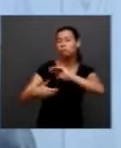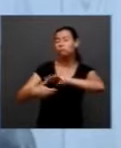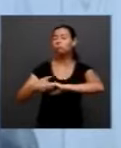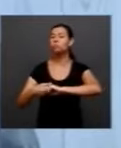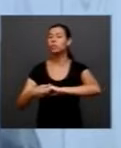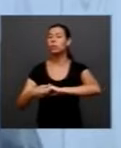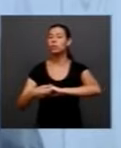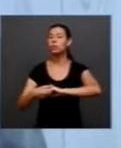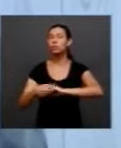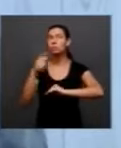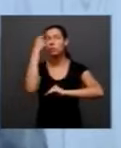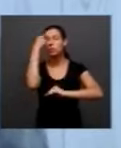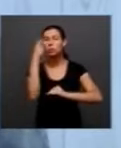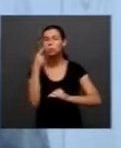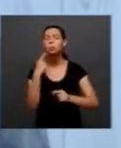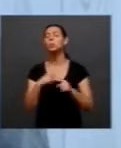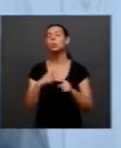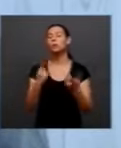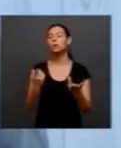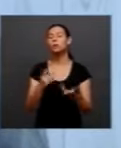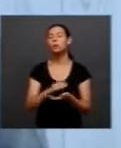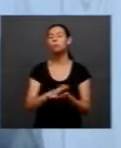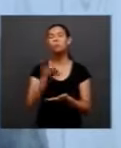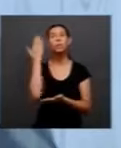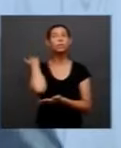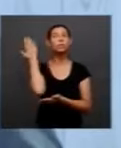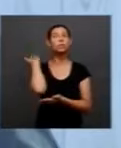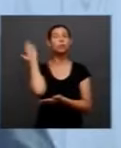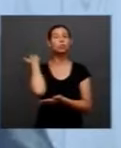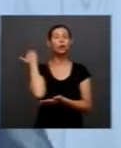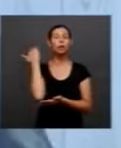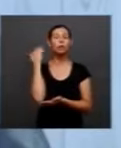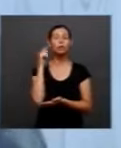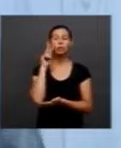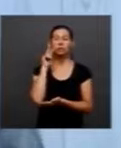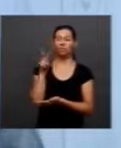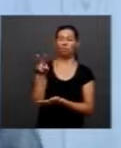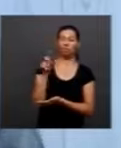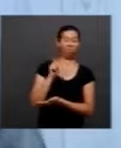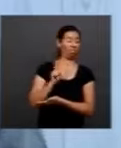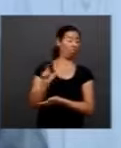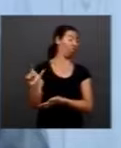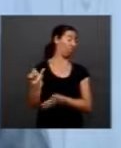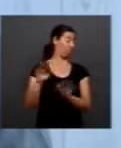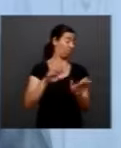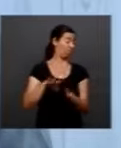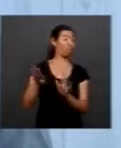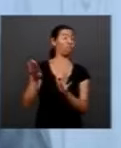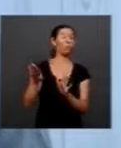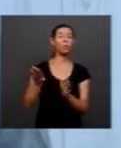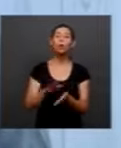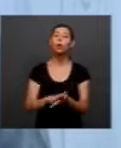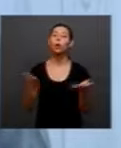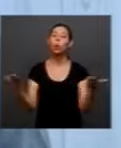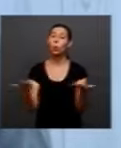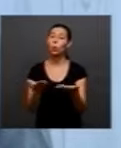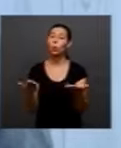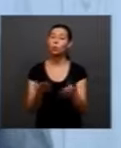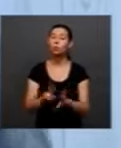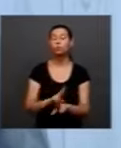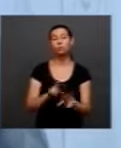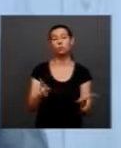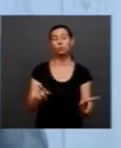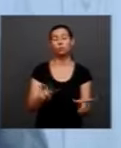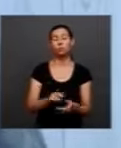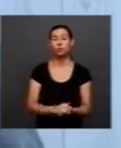que criou, quais as condições históricas que me permitiram criar aversão? Mas eu penso que não, que hoje em dia, por conta